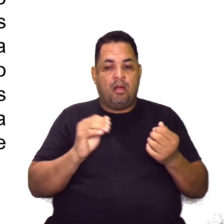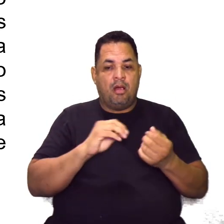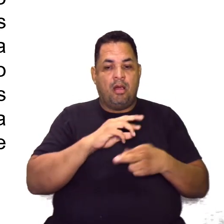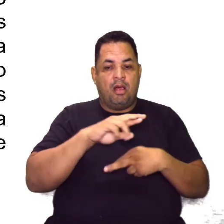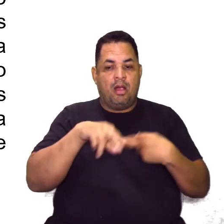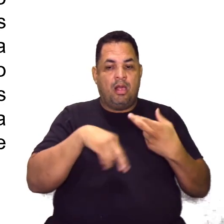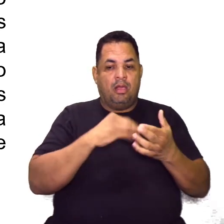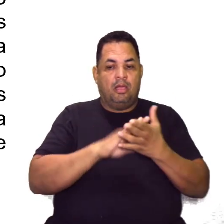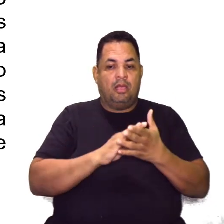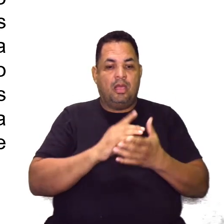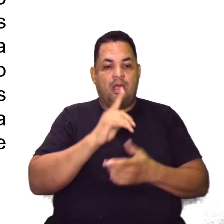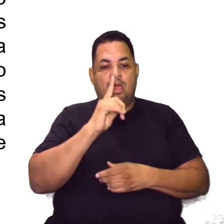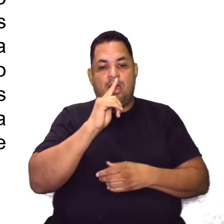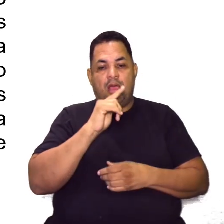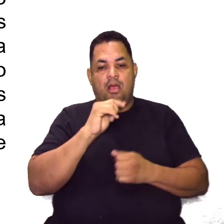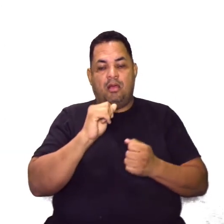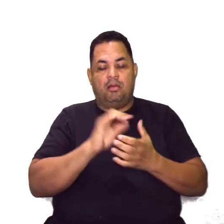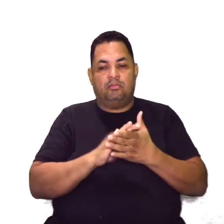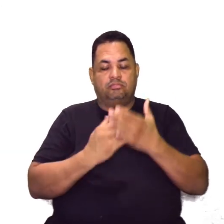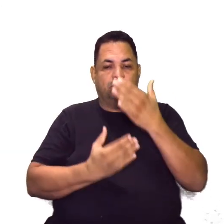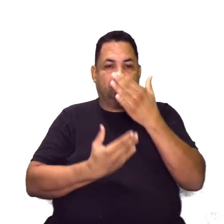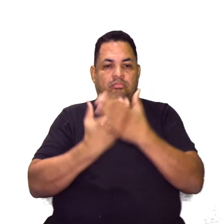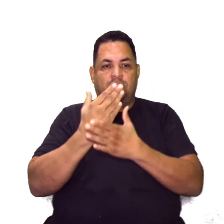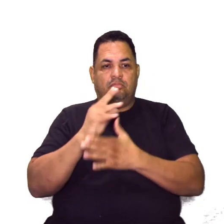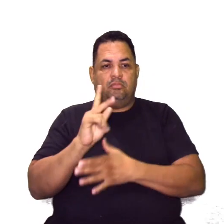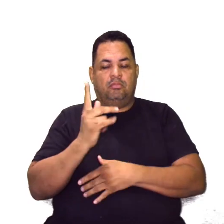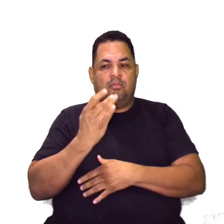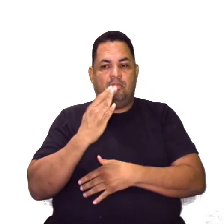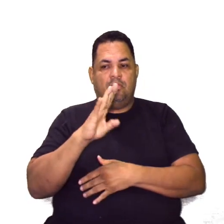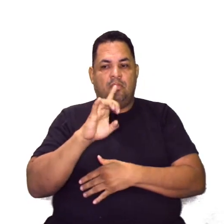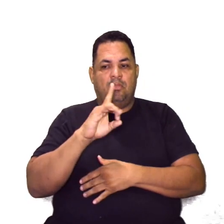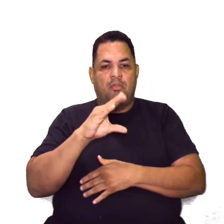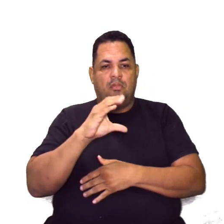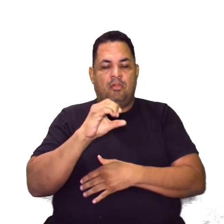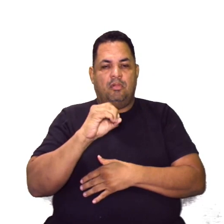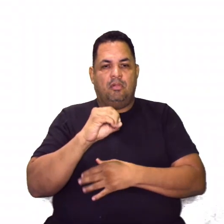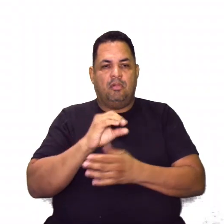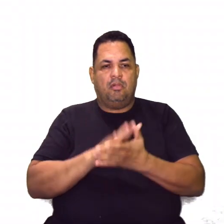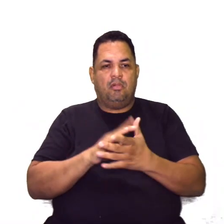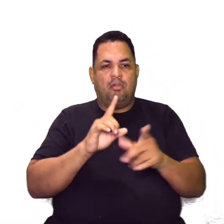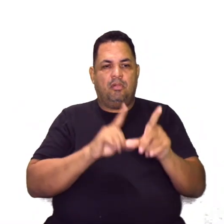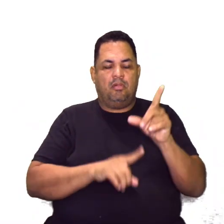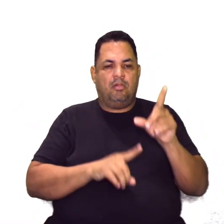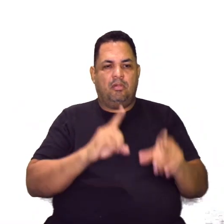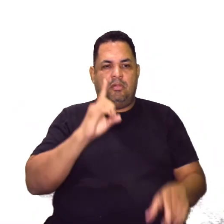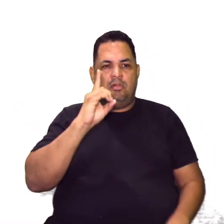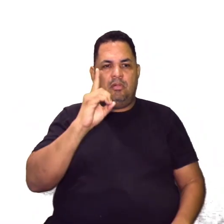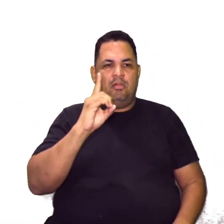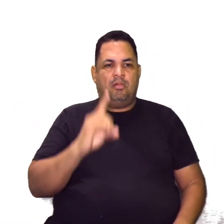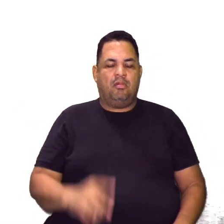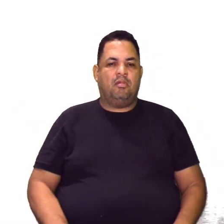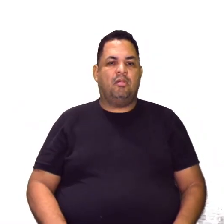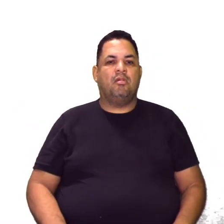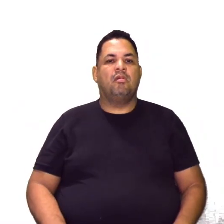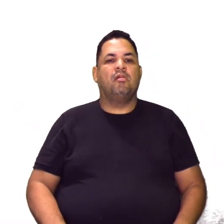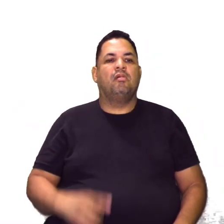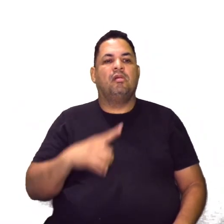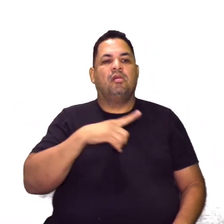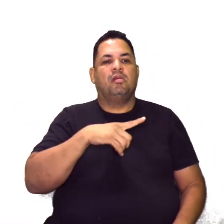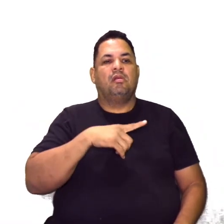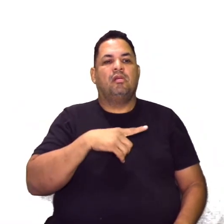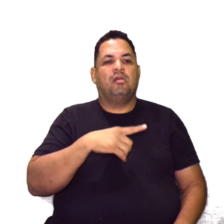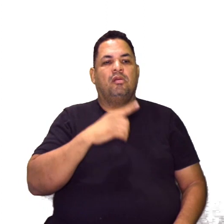liberando hidrogênio. Por isso que só podia ser a letra D, onde nós temos